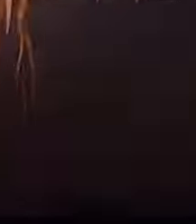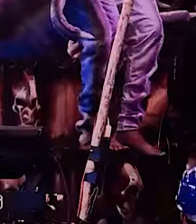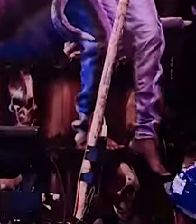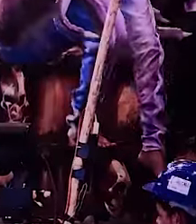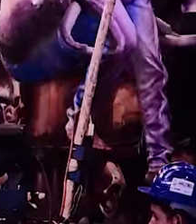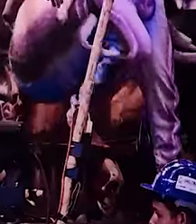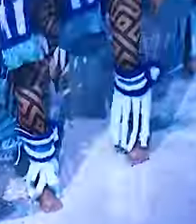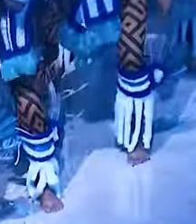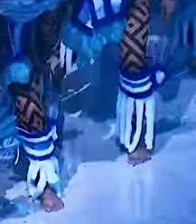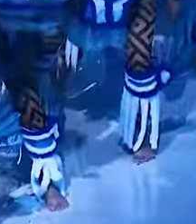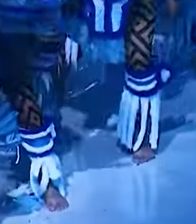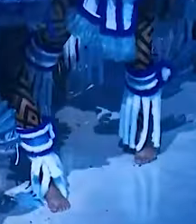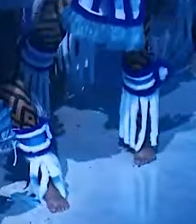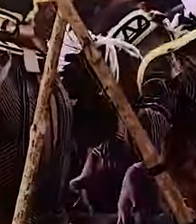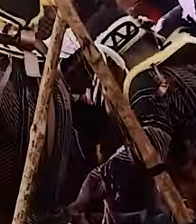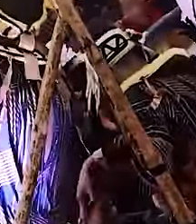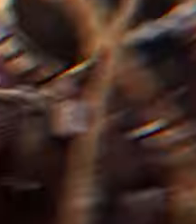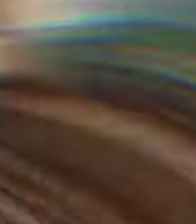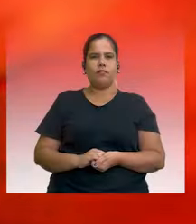Maria Doré!